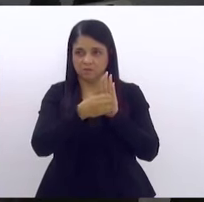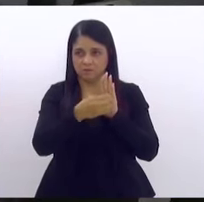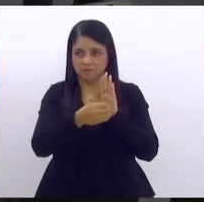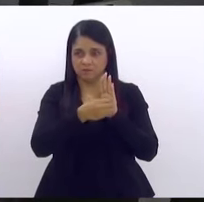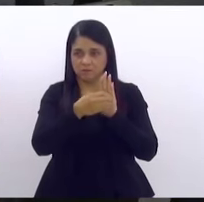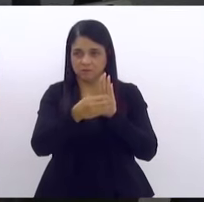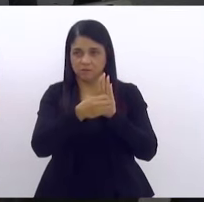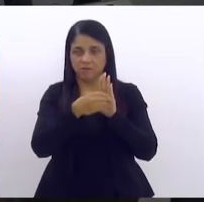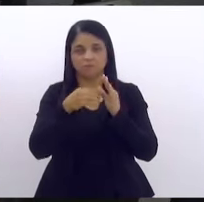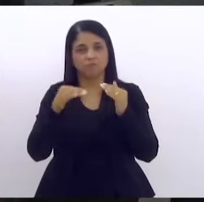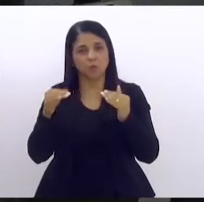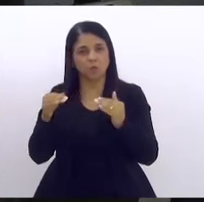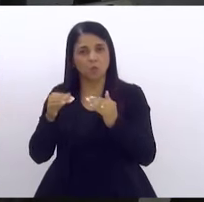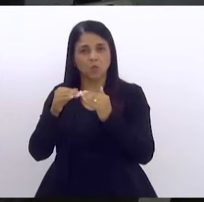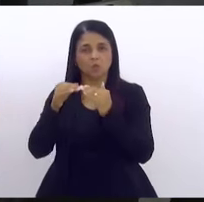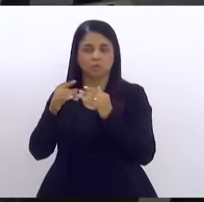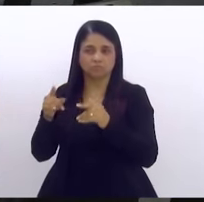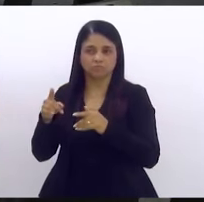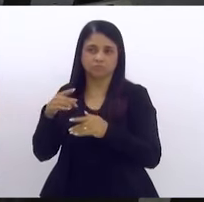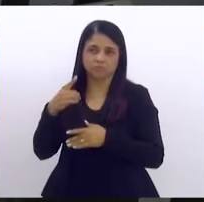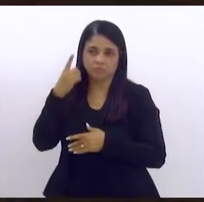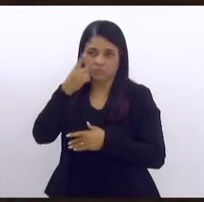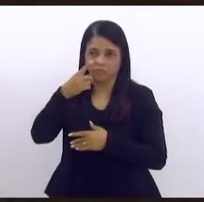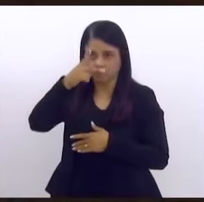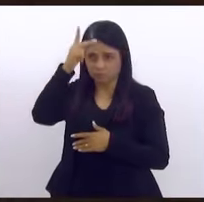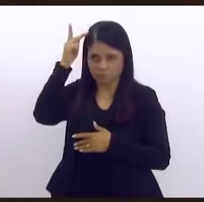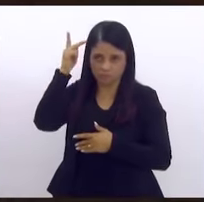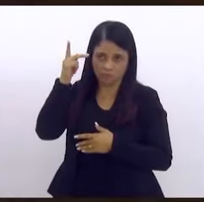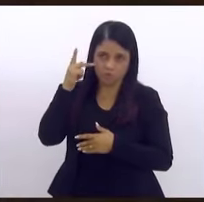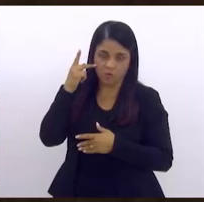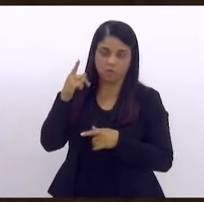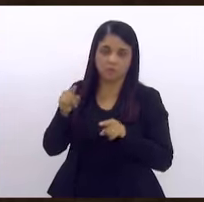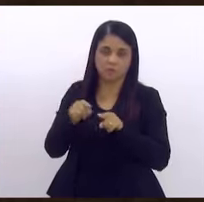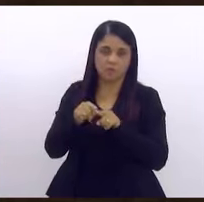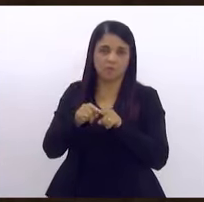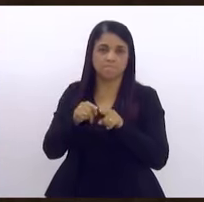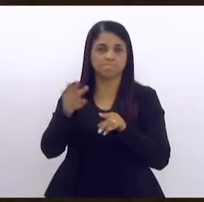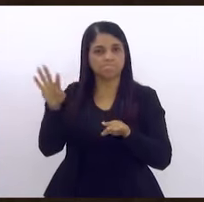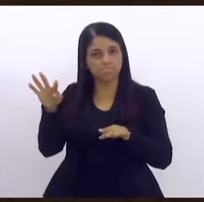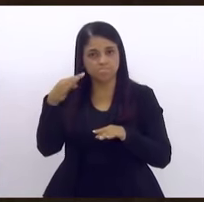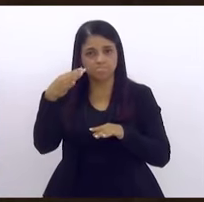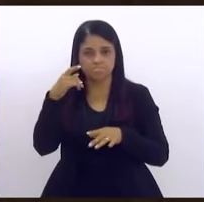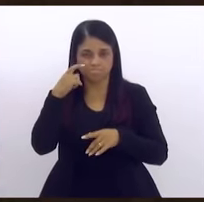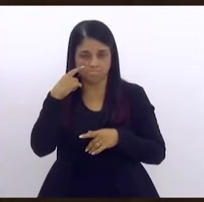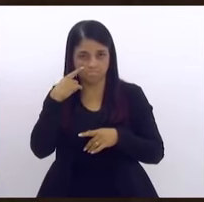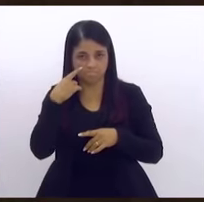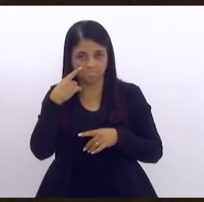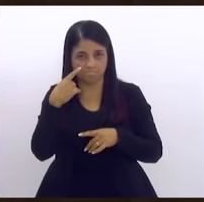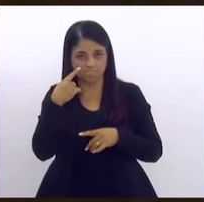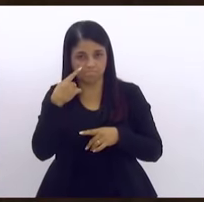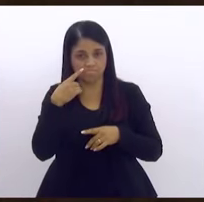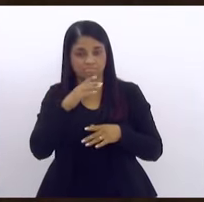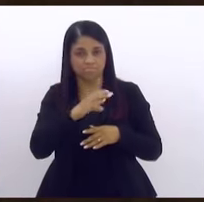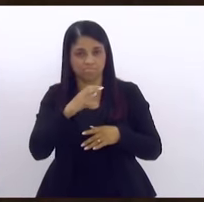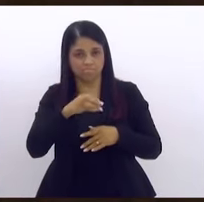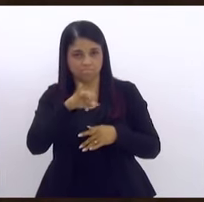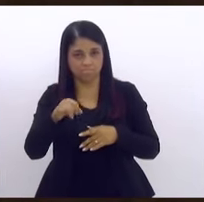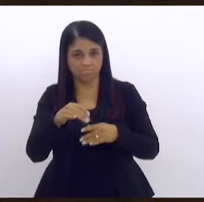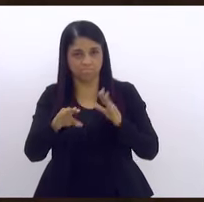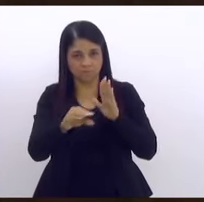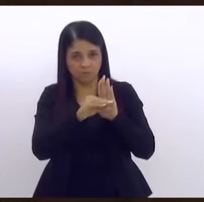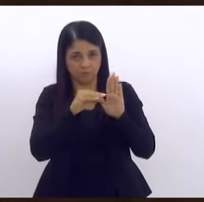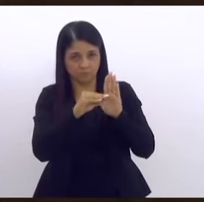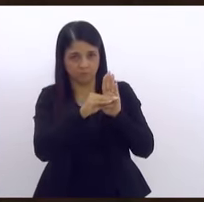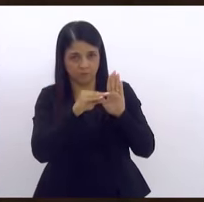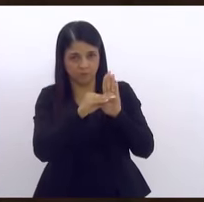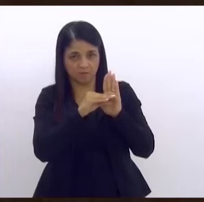um consenso com o autor, o deputado Luiz Paulo chama atenção também, a assessoria da CCJ já tinha feito. O parecer, portanto, é com emenda,